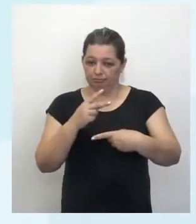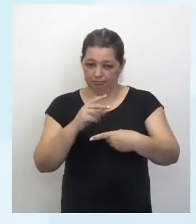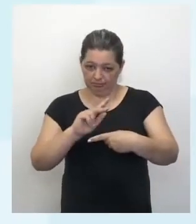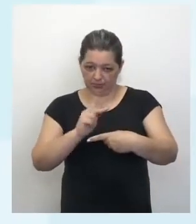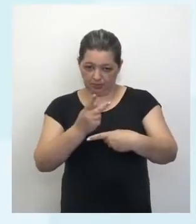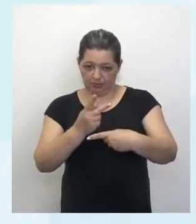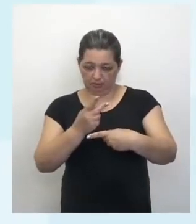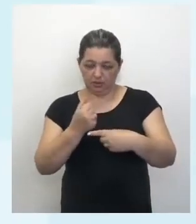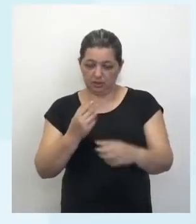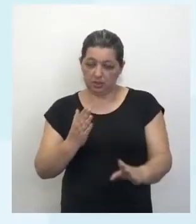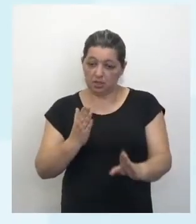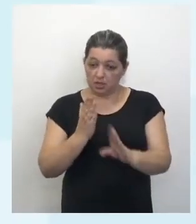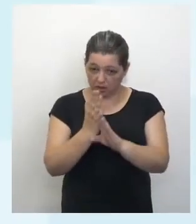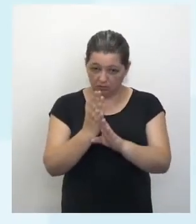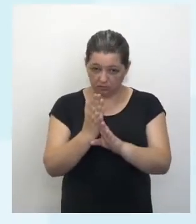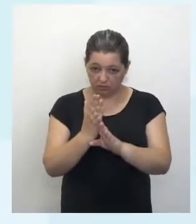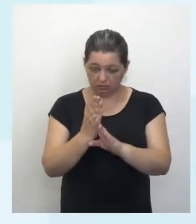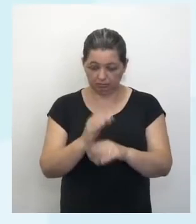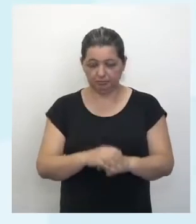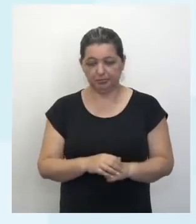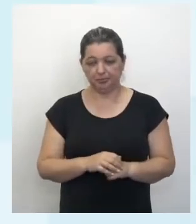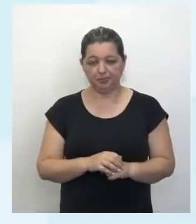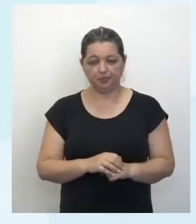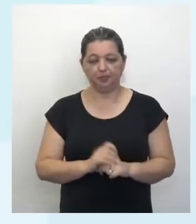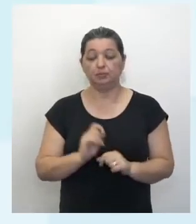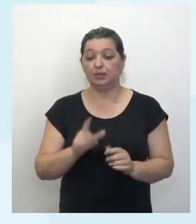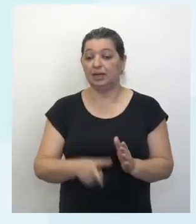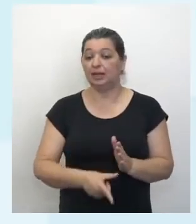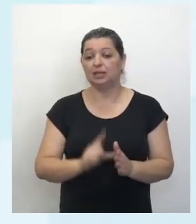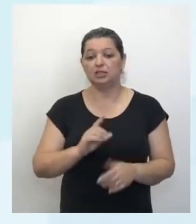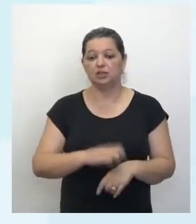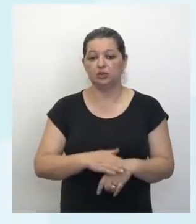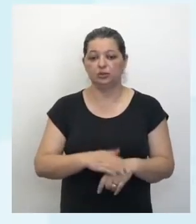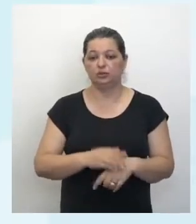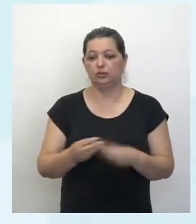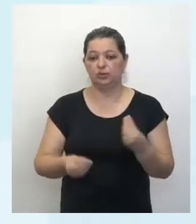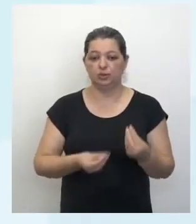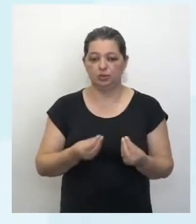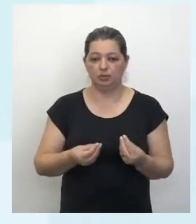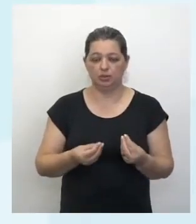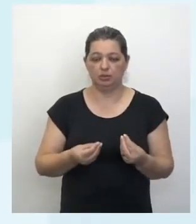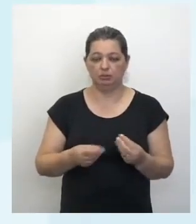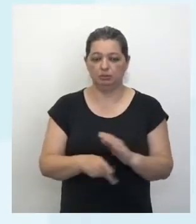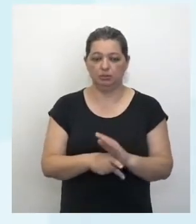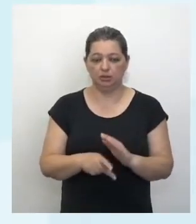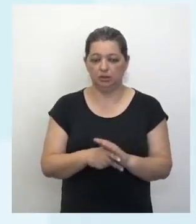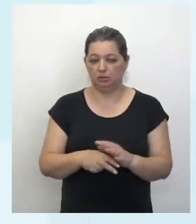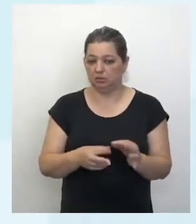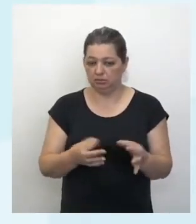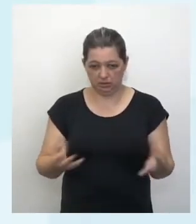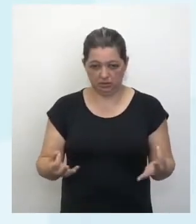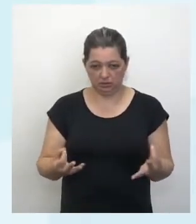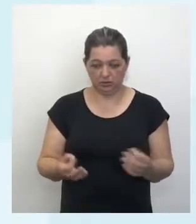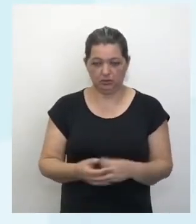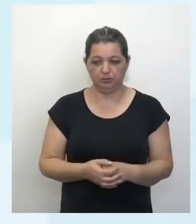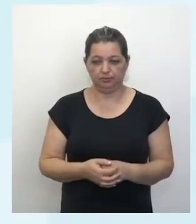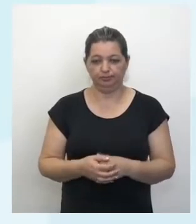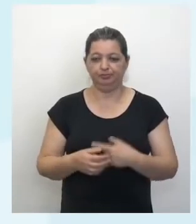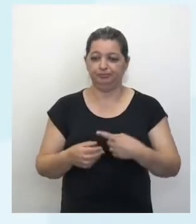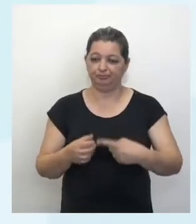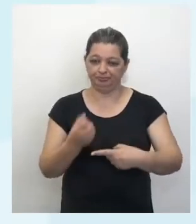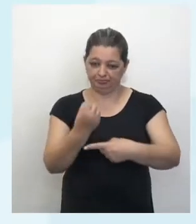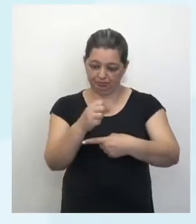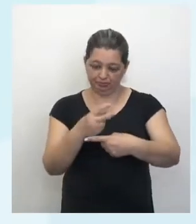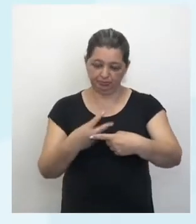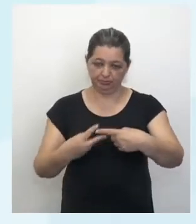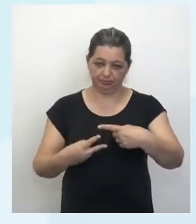precisa encontrar o H, a altura. Mas antes eu fiz uma simplificação. Eu resolvi isso aqui, ó, 8 dividido